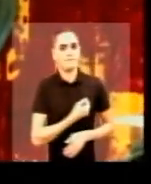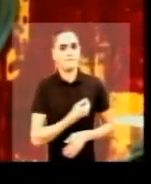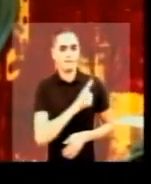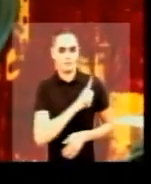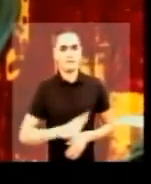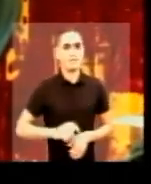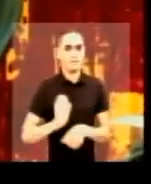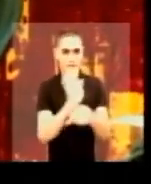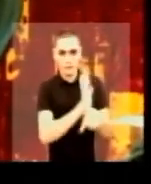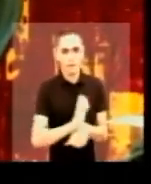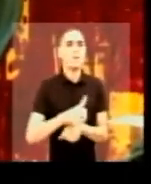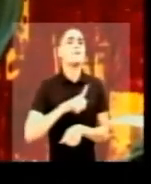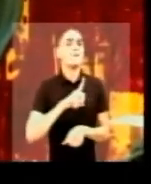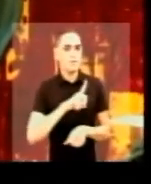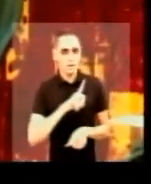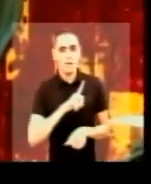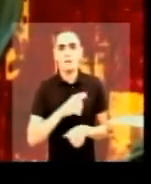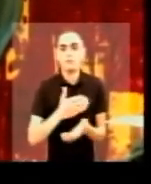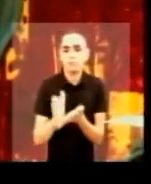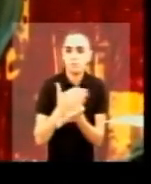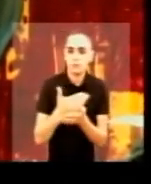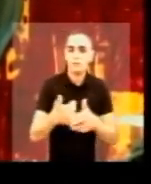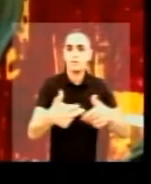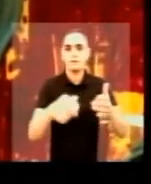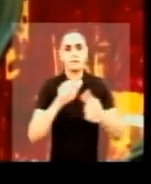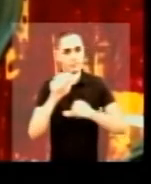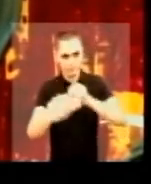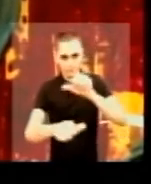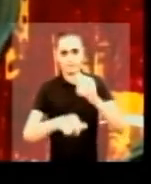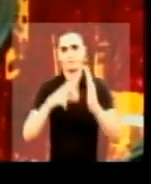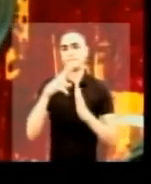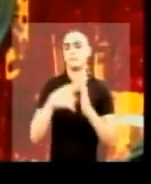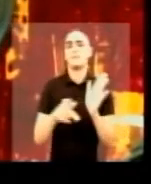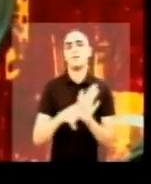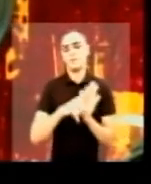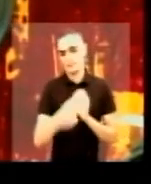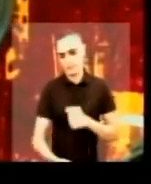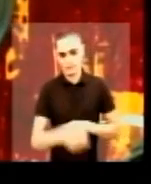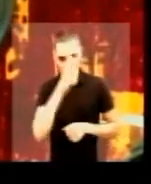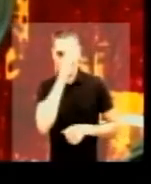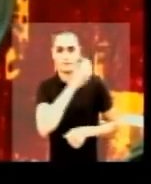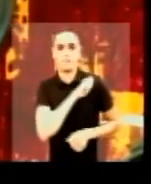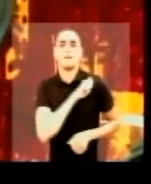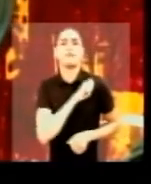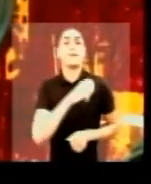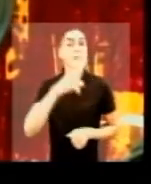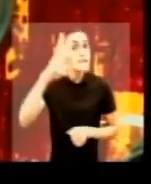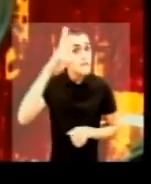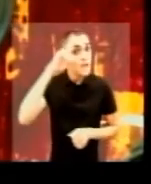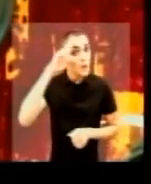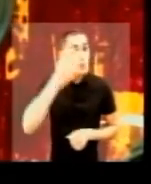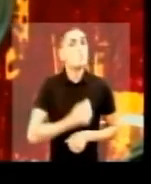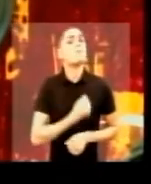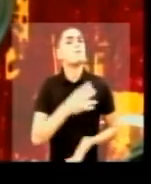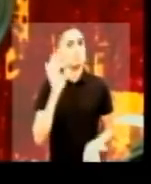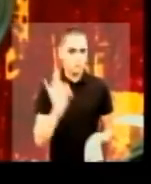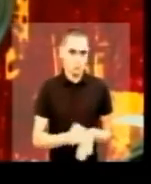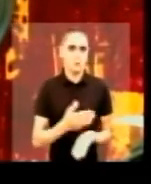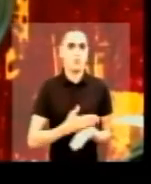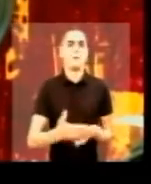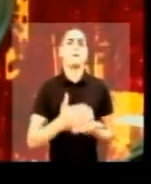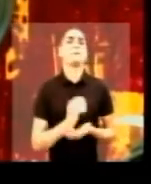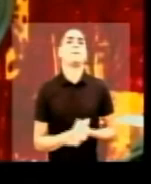nós teremos algumas alterações nas normas aqui no município que vão passar a valer a partir de segunda-feira. Tá?